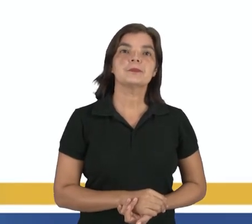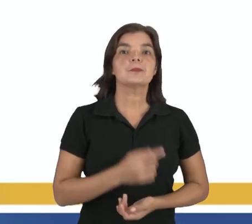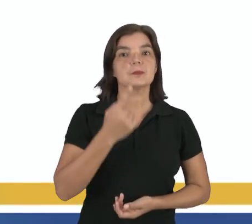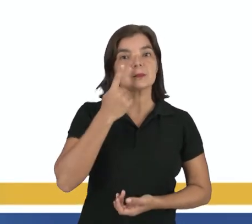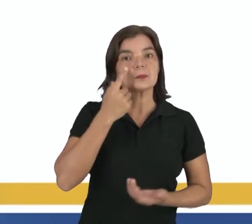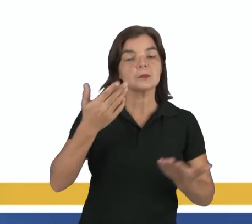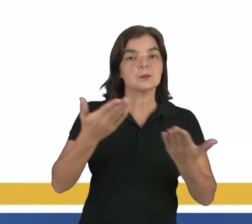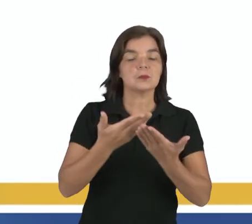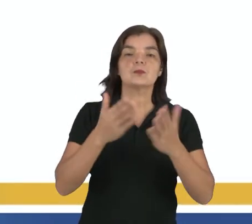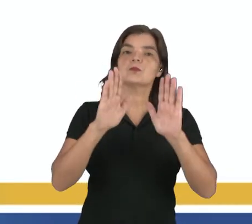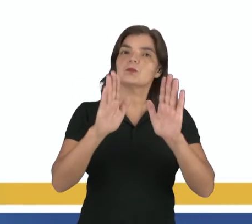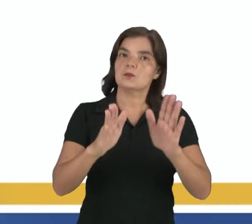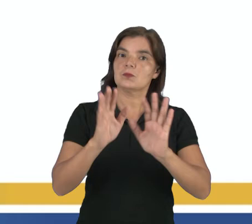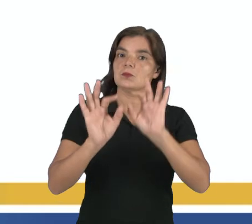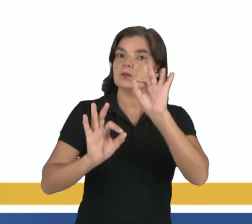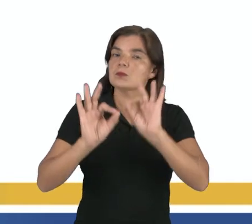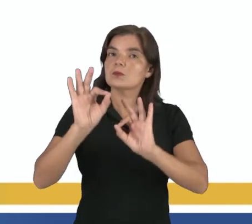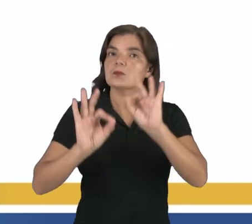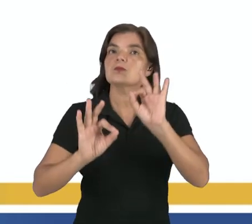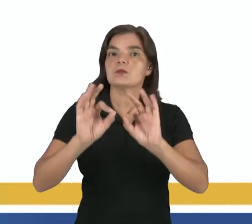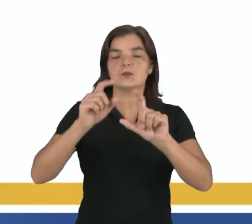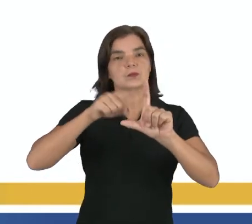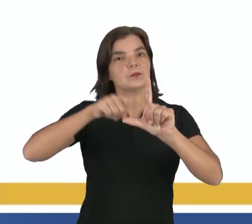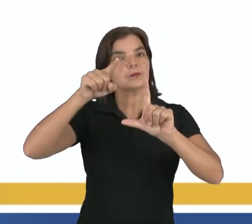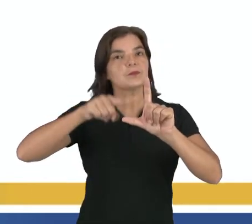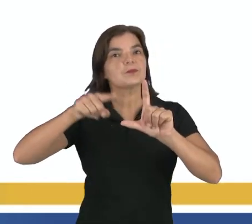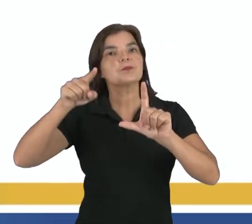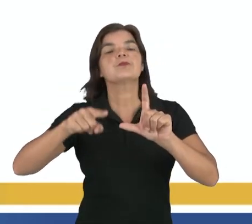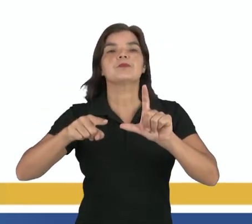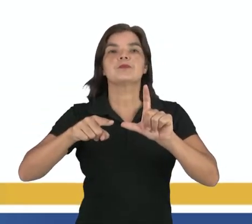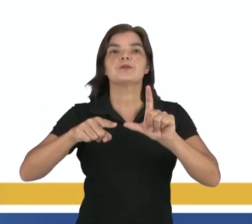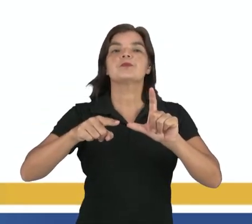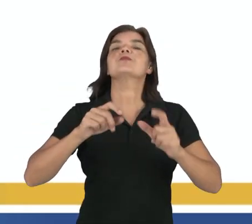Então, nesse caso, nós vamos construir o gráfico